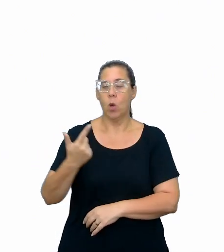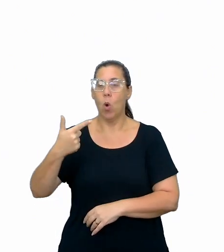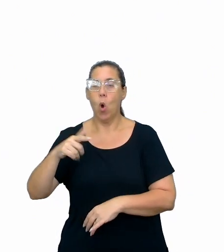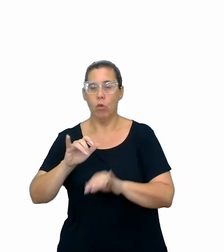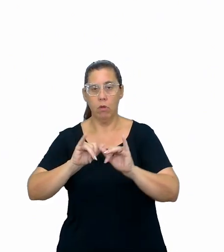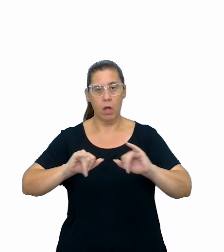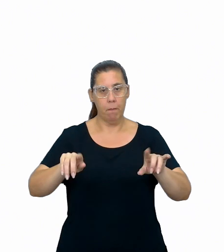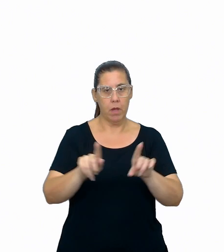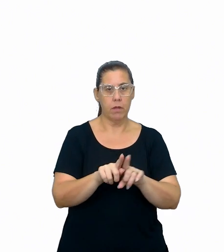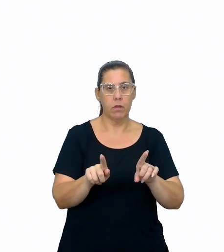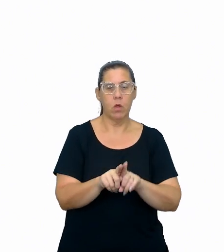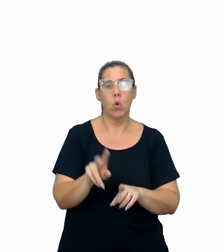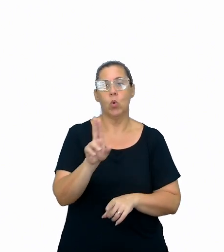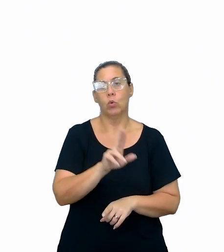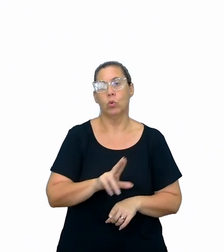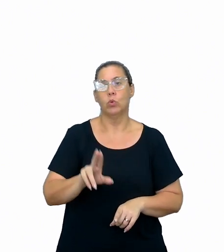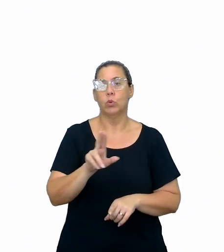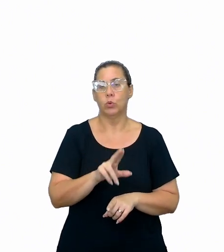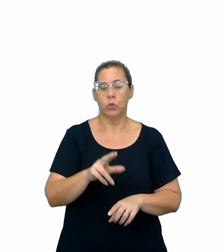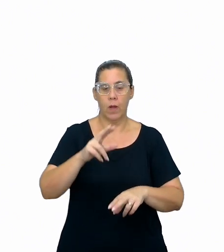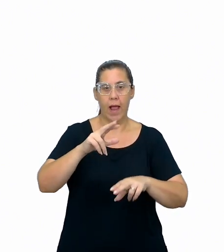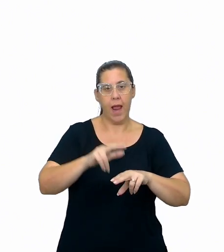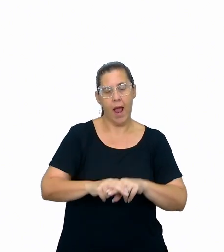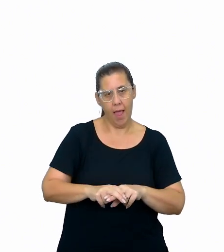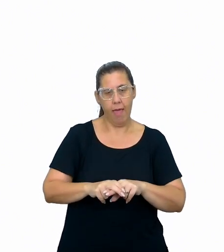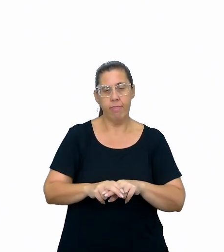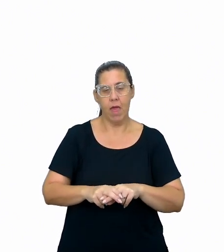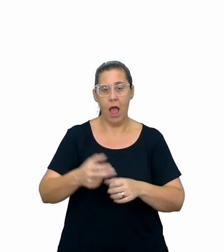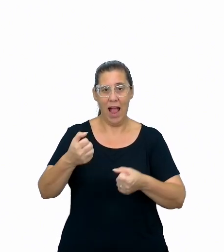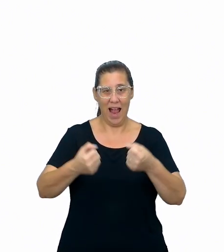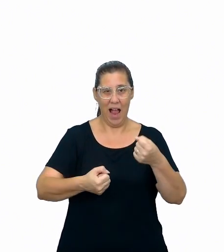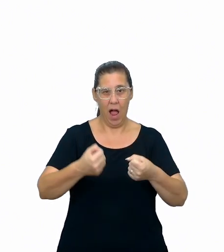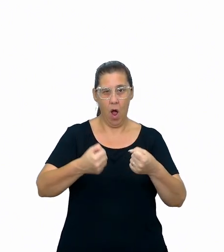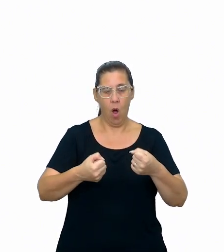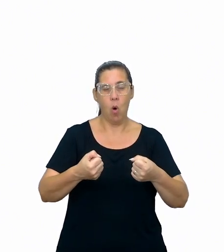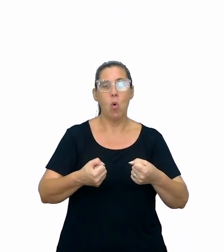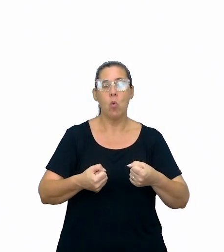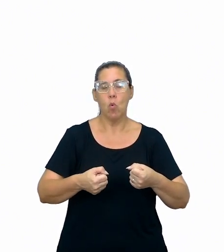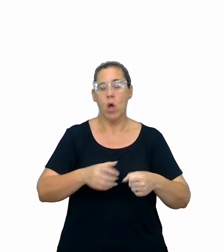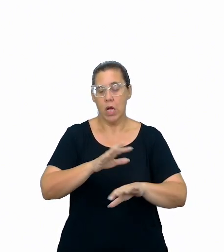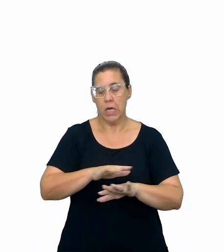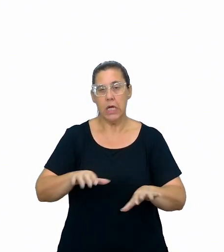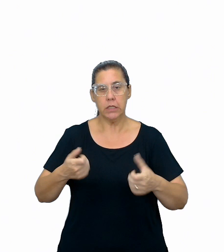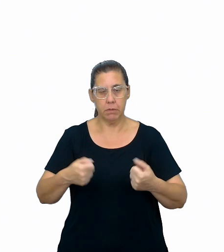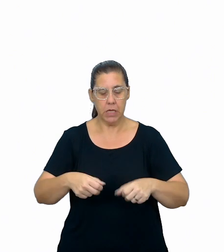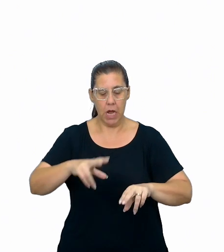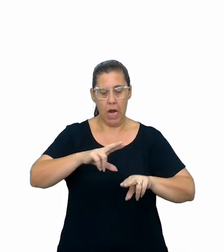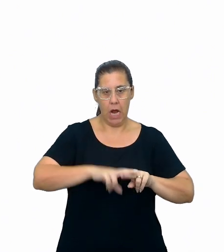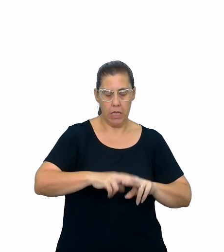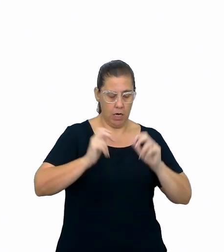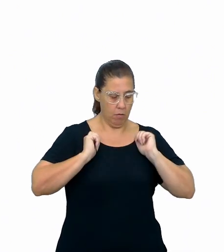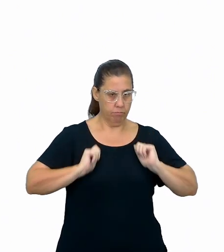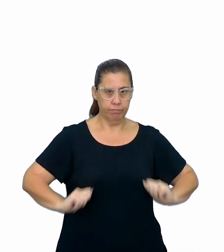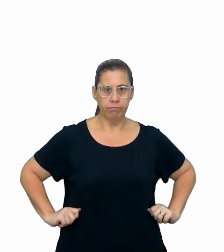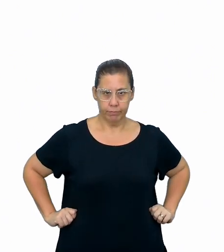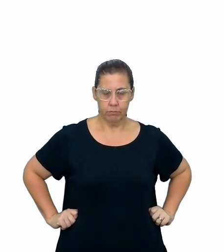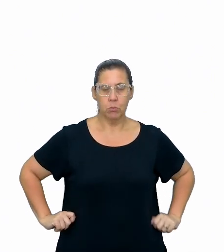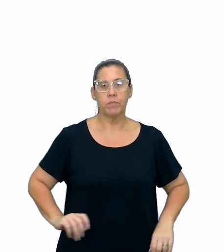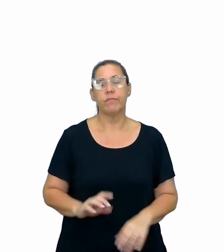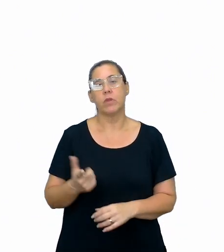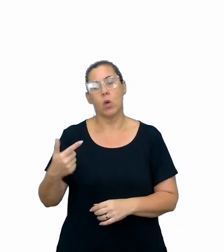campanha que trata do uso de cadeirinhas por crianças no carro, e uma terceira campanha que é